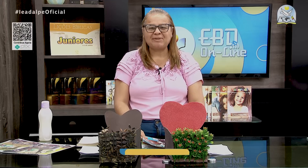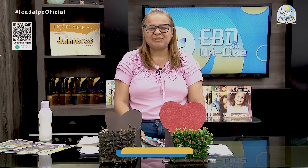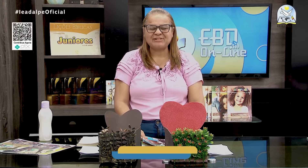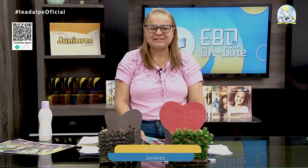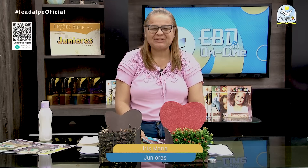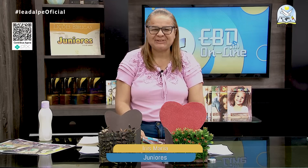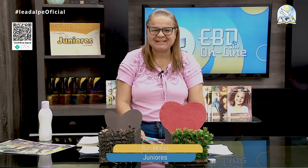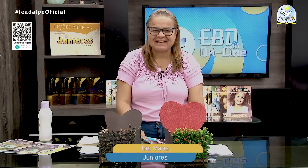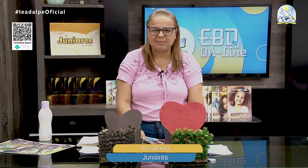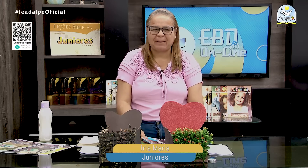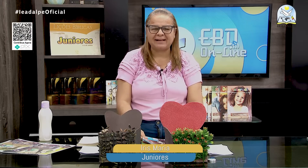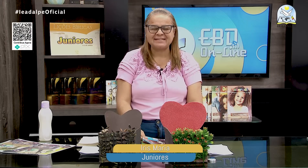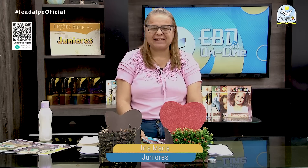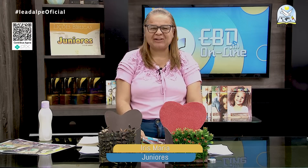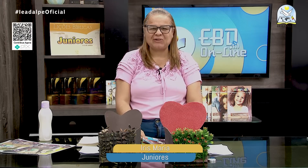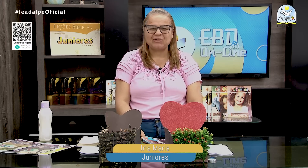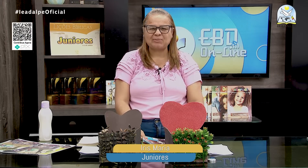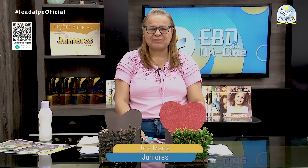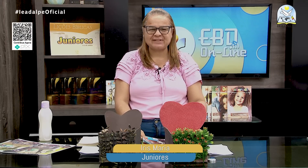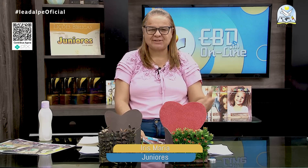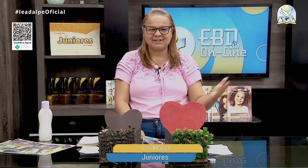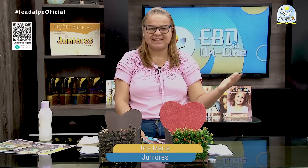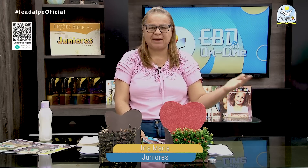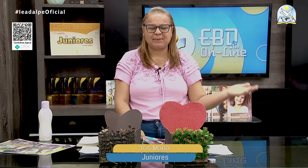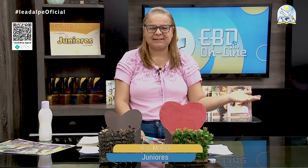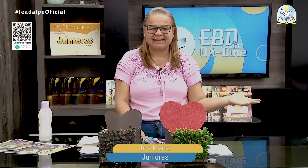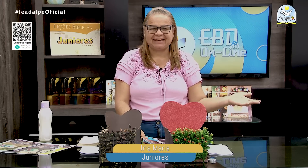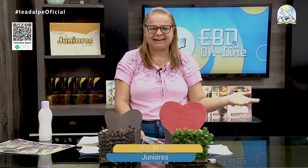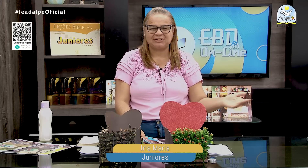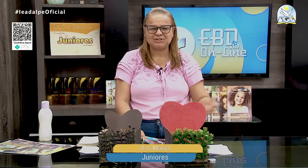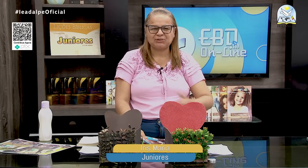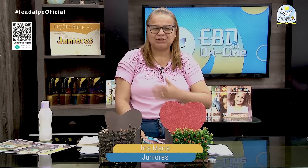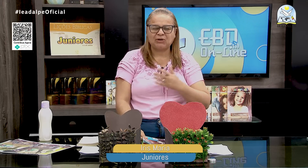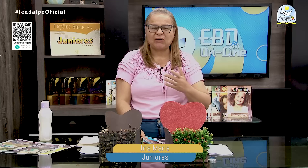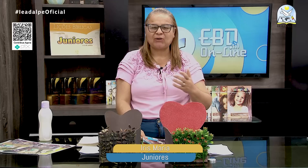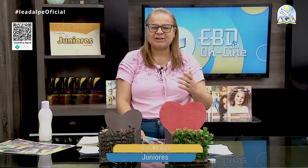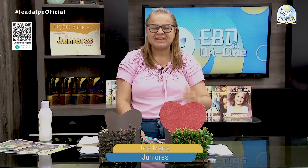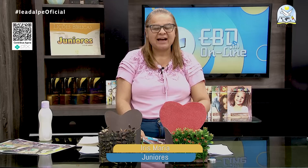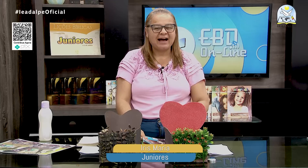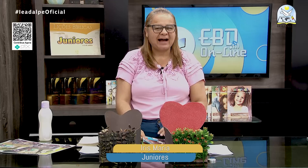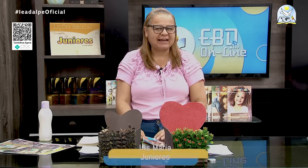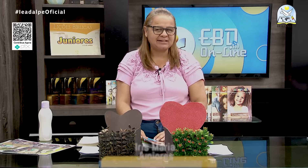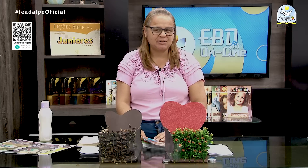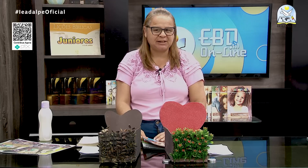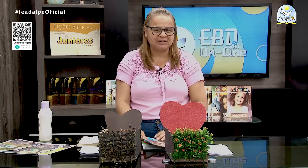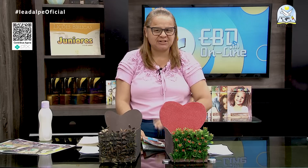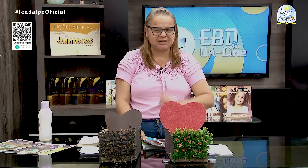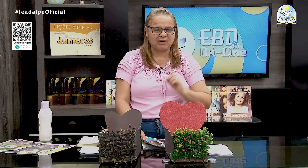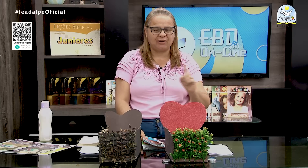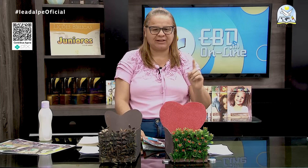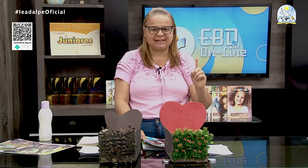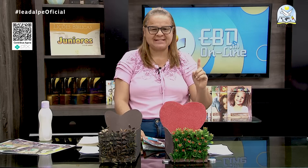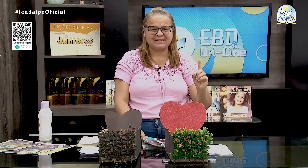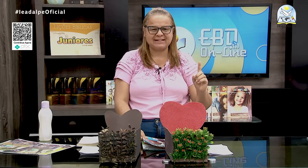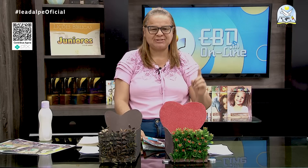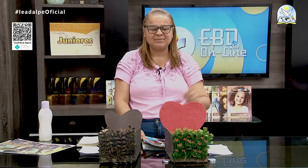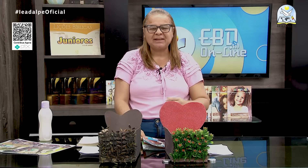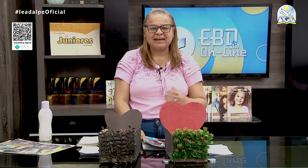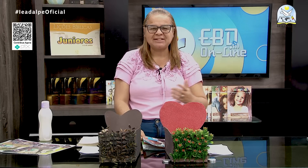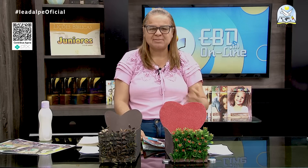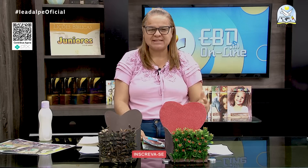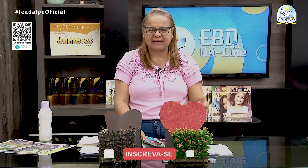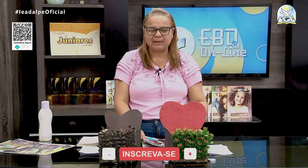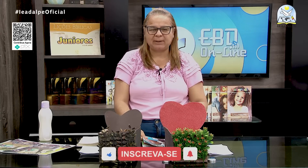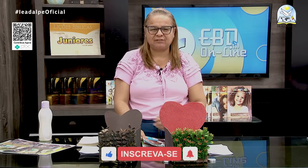Olá professores a paz do Senhor professores da EBD do Juniores aqueles meninos de 9 a 10 anos